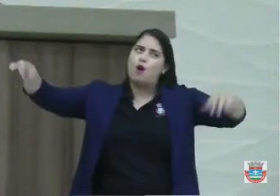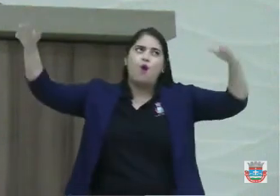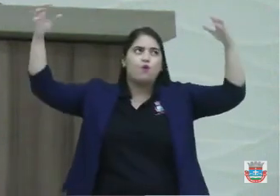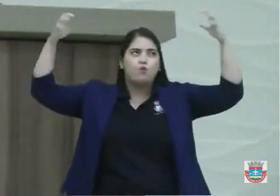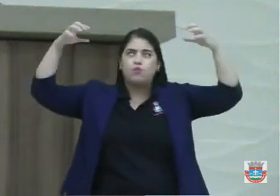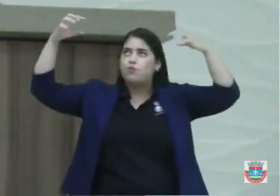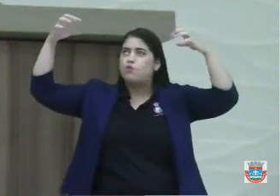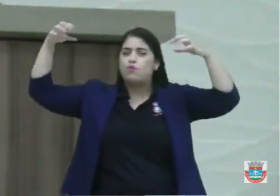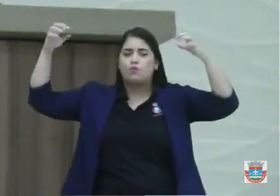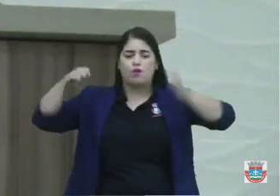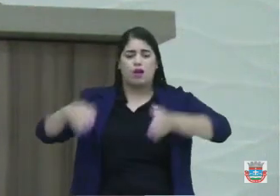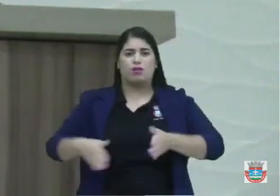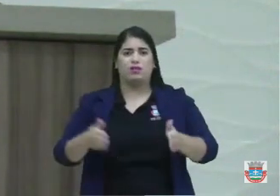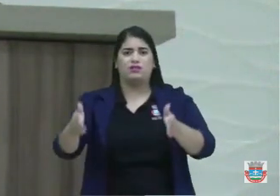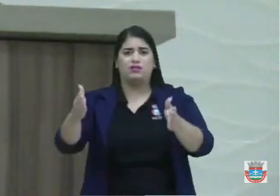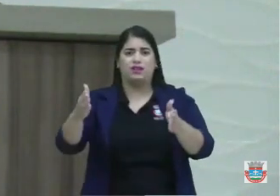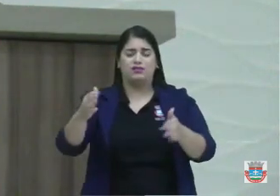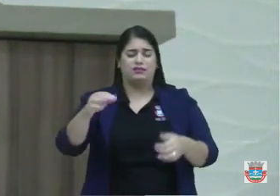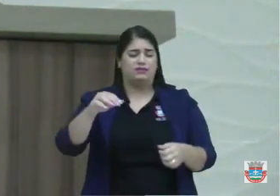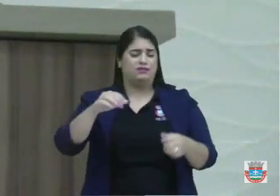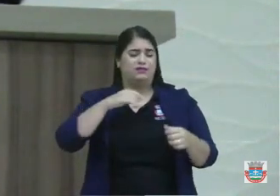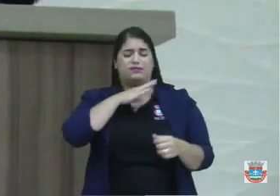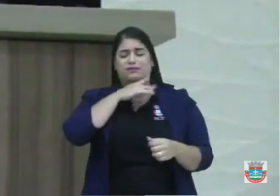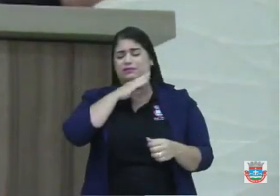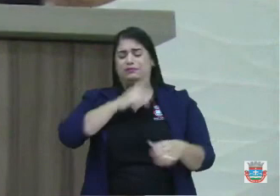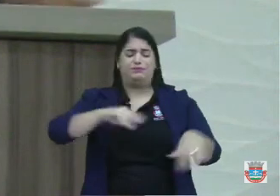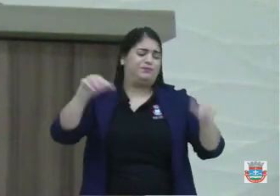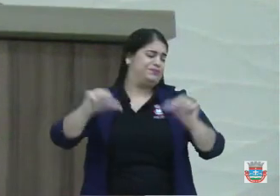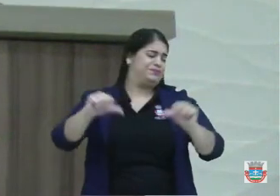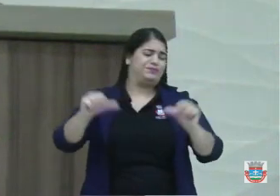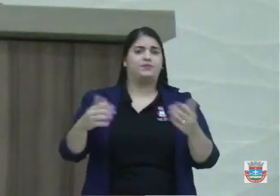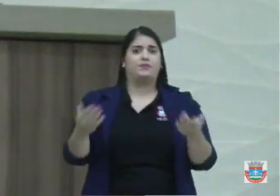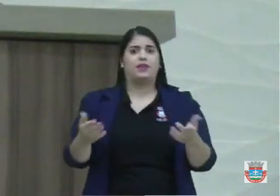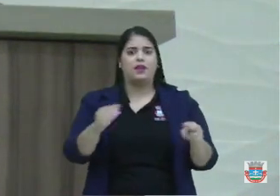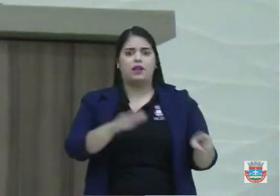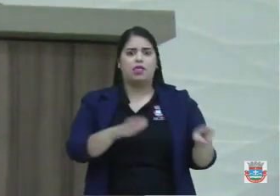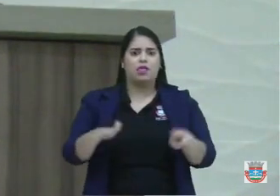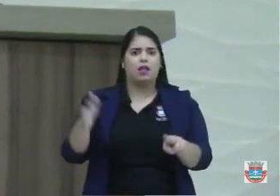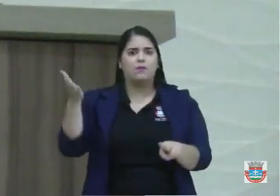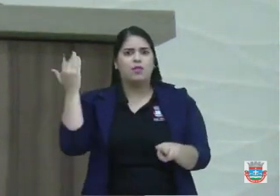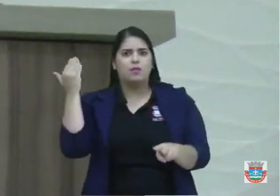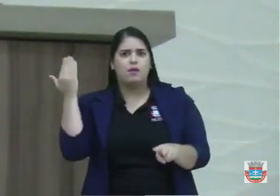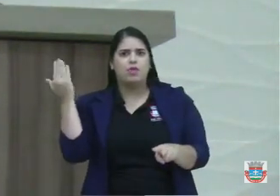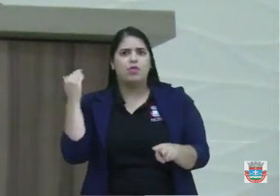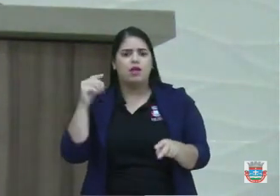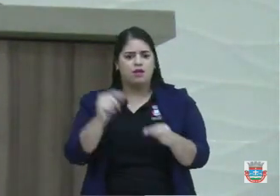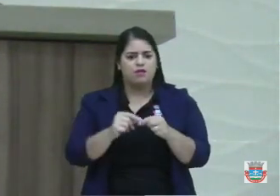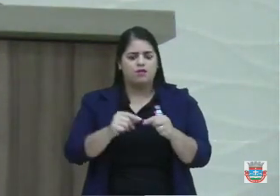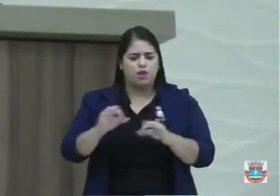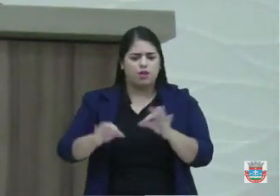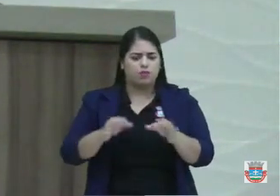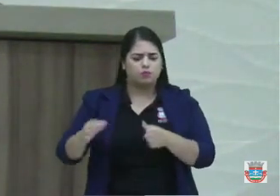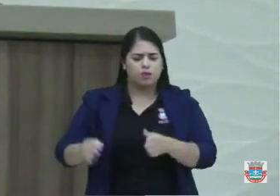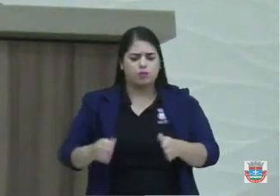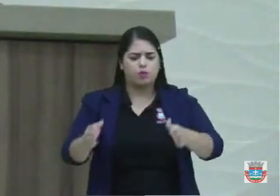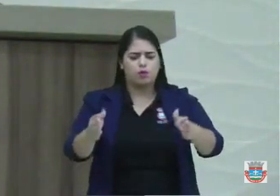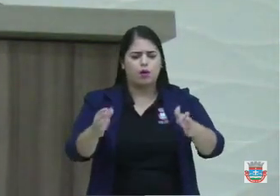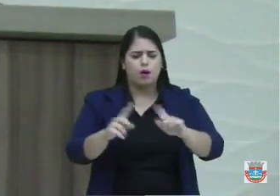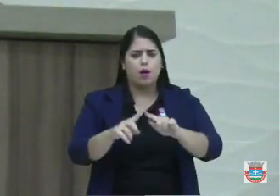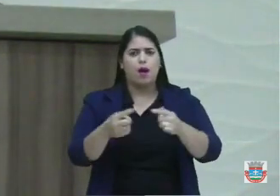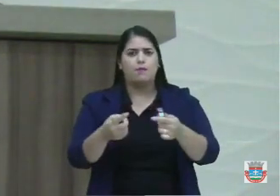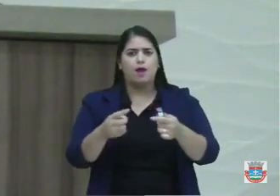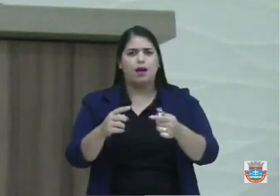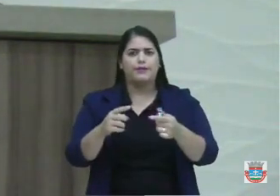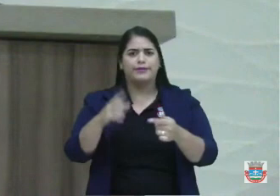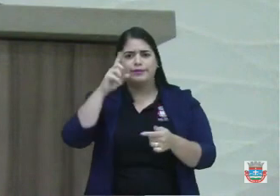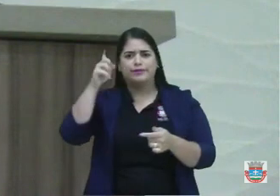desmancha toda. A semana passada também foi feita a estrada. No dia, antes de amanhecer o dia, já choveu. E graças a